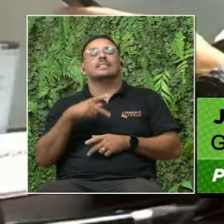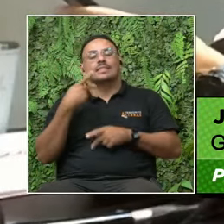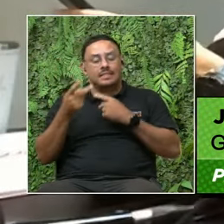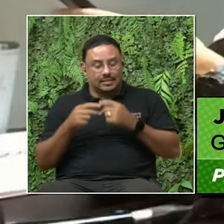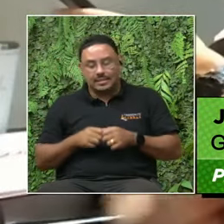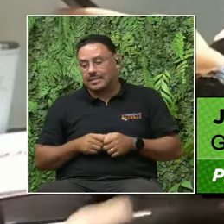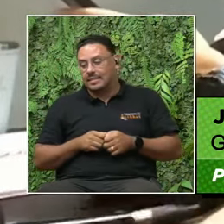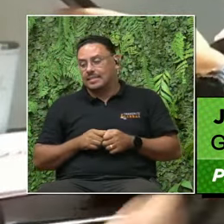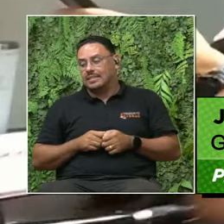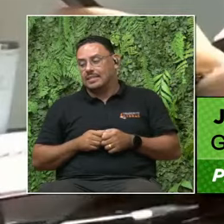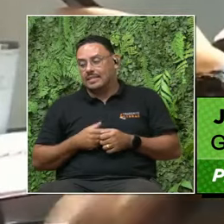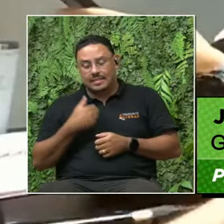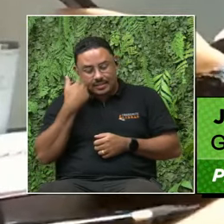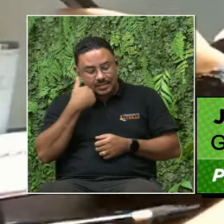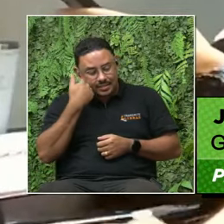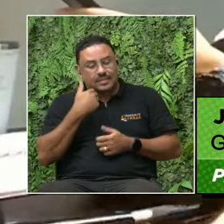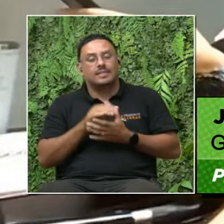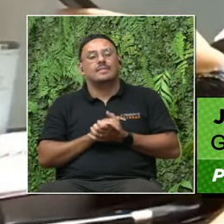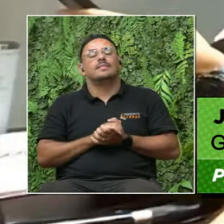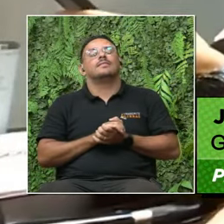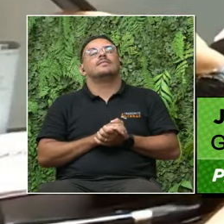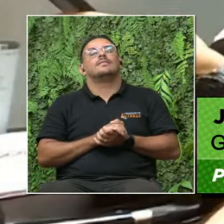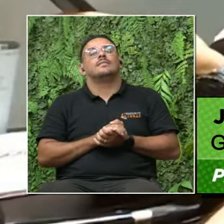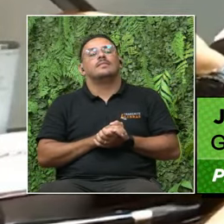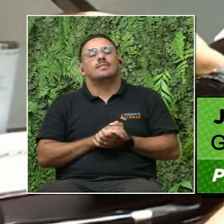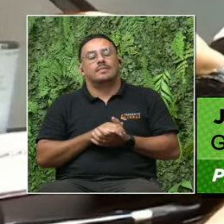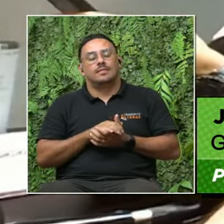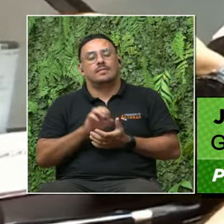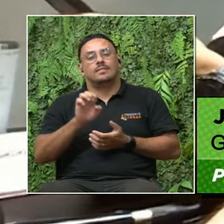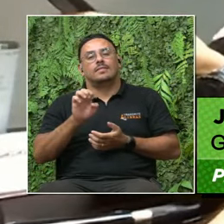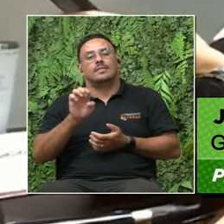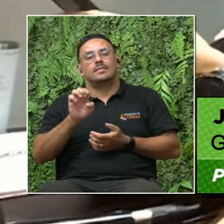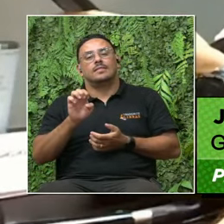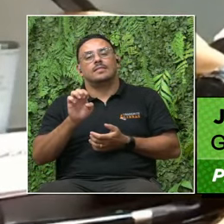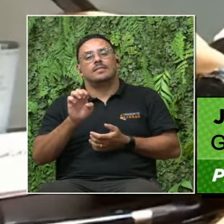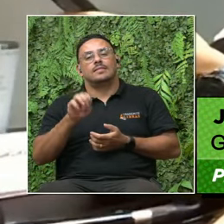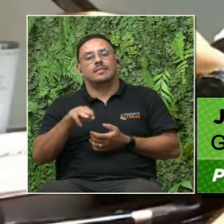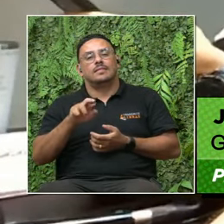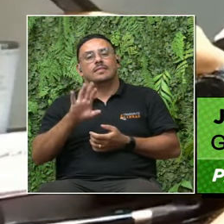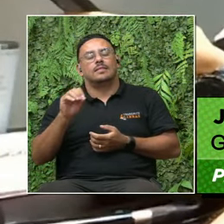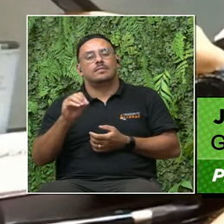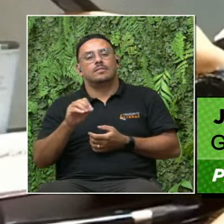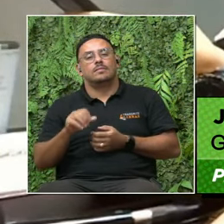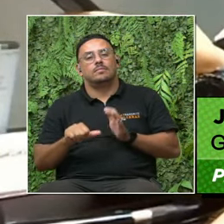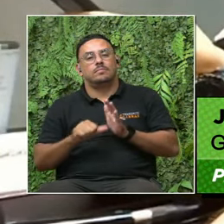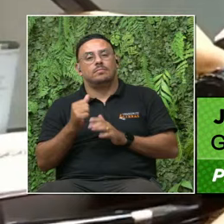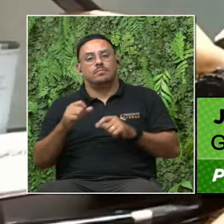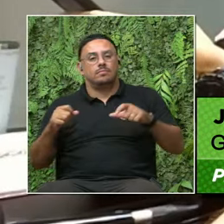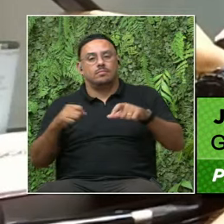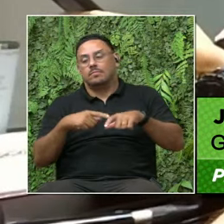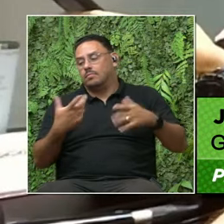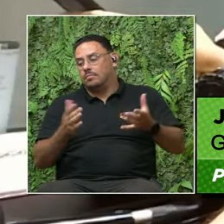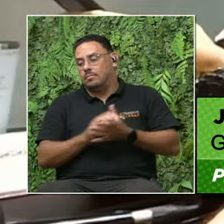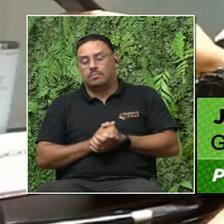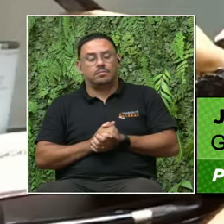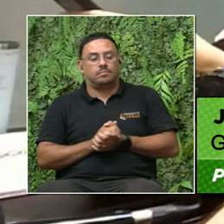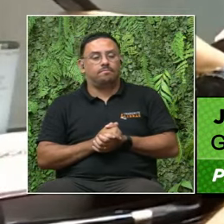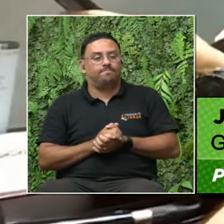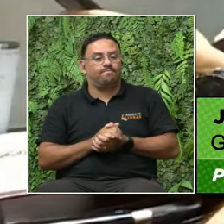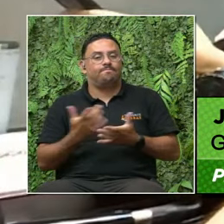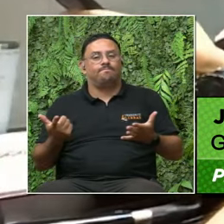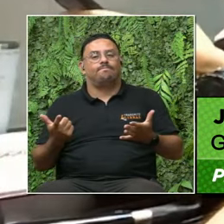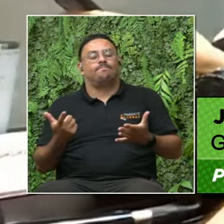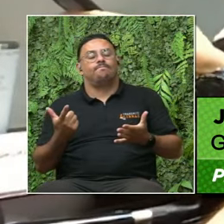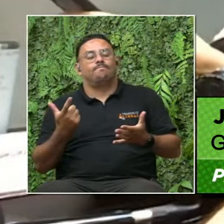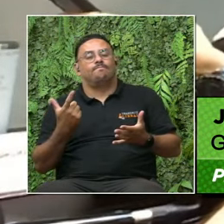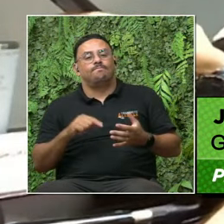aqui ho Erson Ô velho vou falar com você vocês não sugem mais vocês querem me matar tomar aquele primeiro gol ali é pr deixar a gente não passava Nem